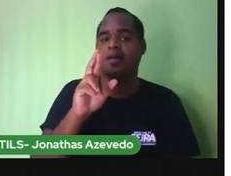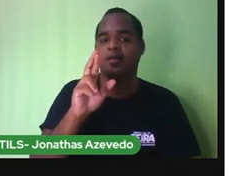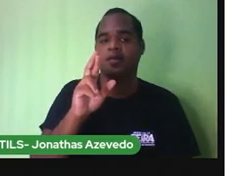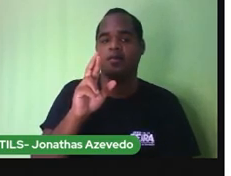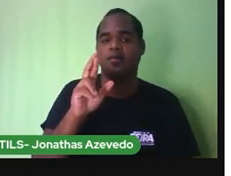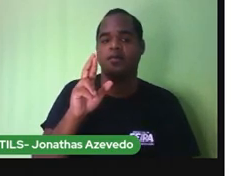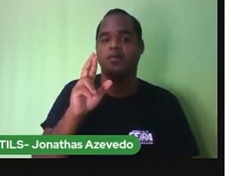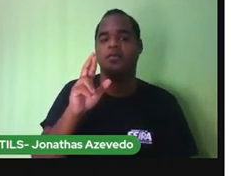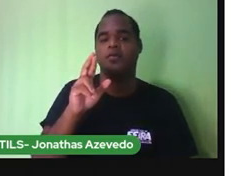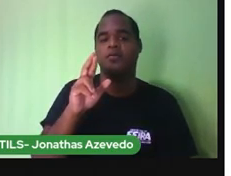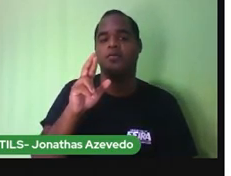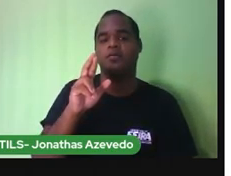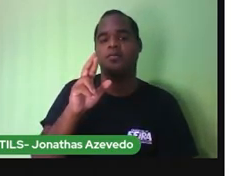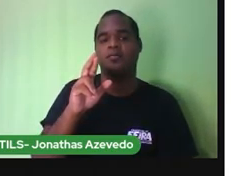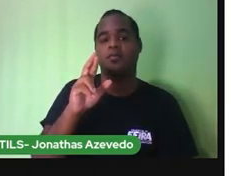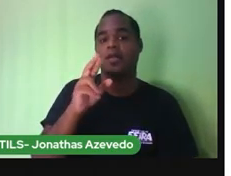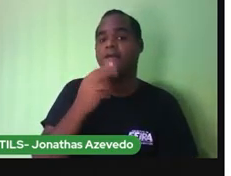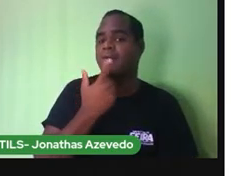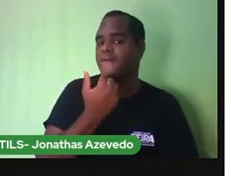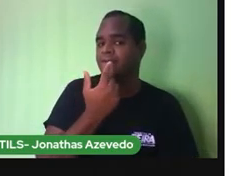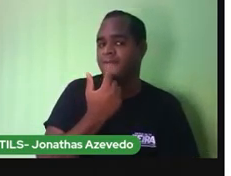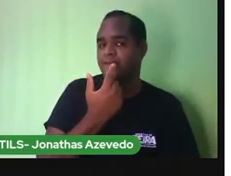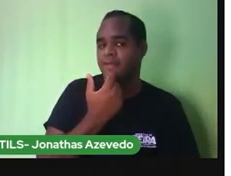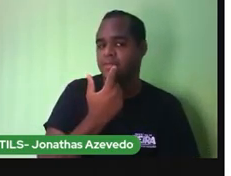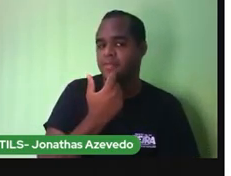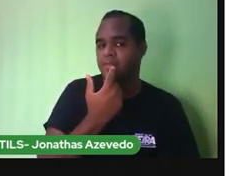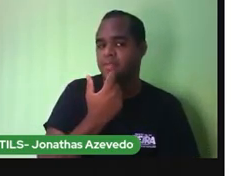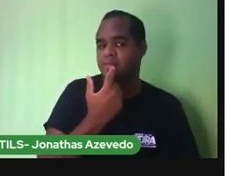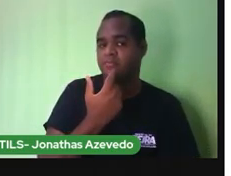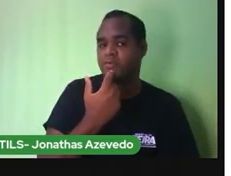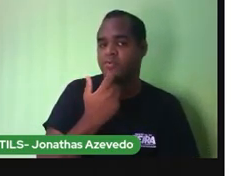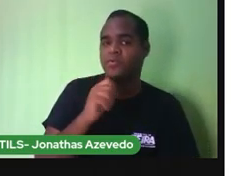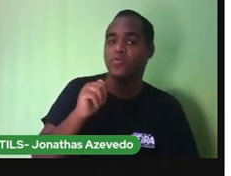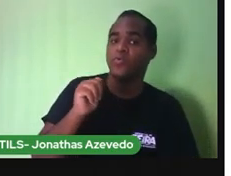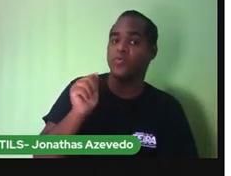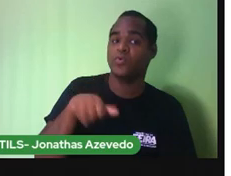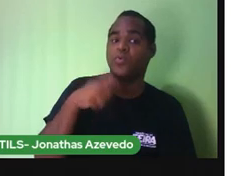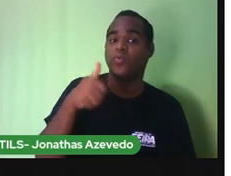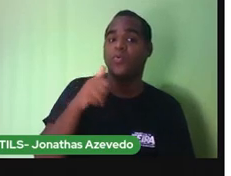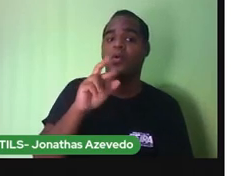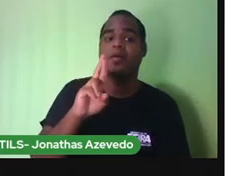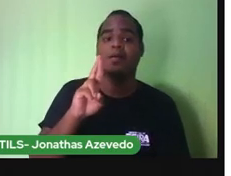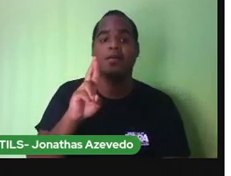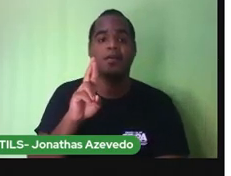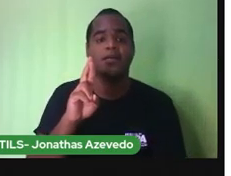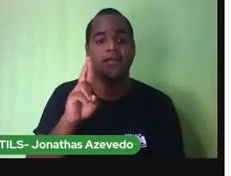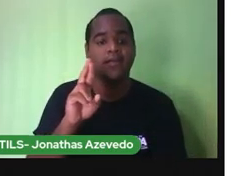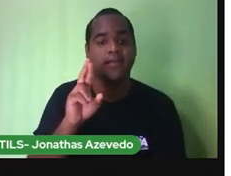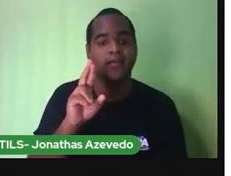protocol a sílaba que está em vermelho após o corpo qual sílaba